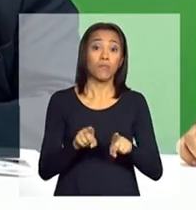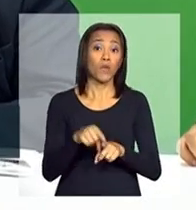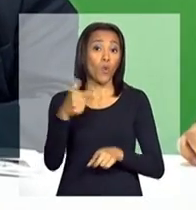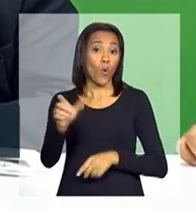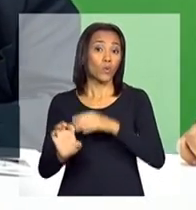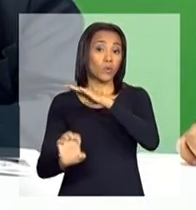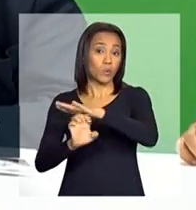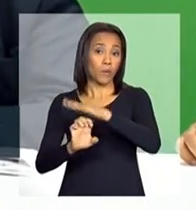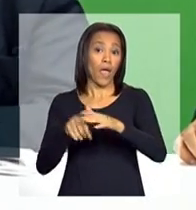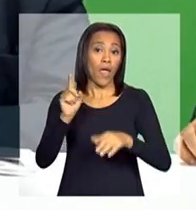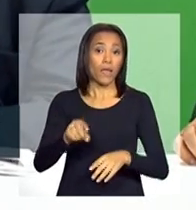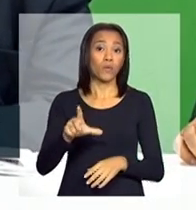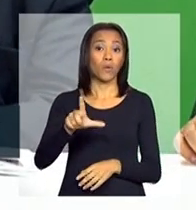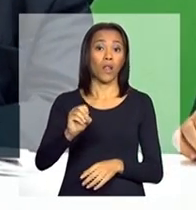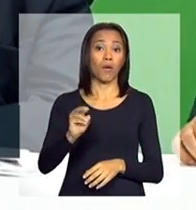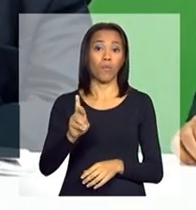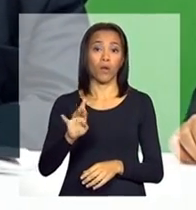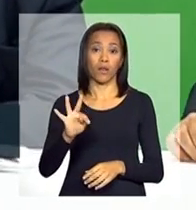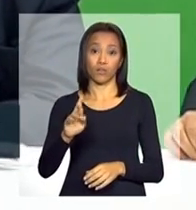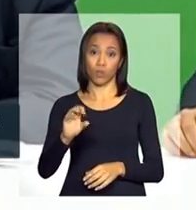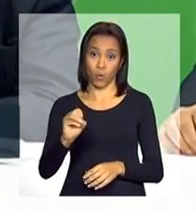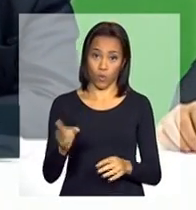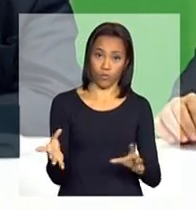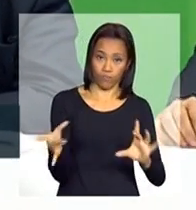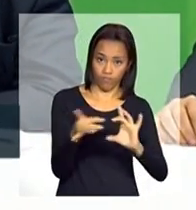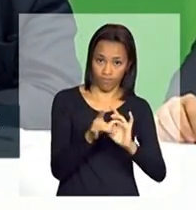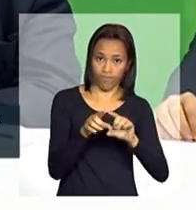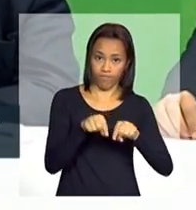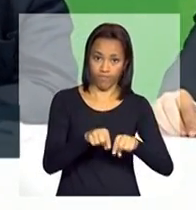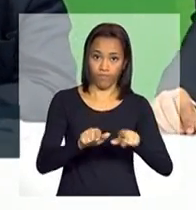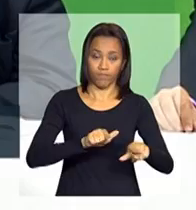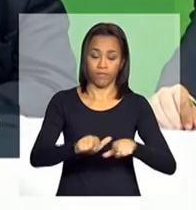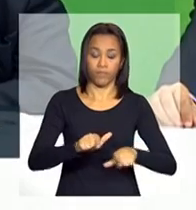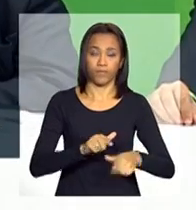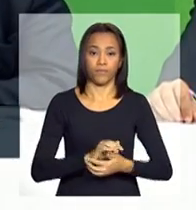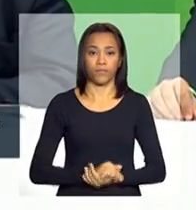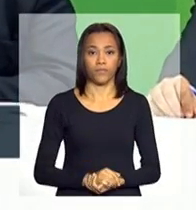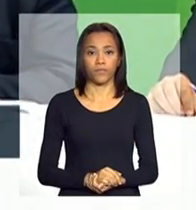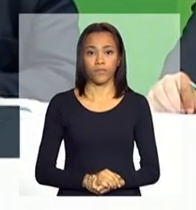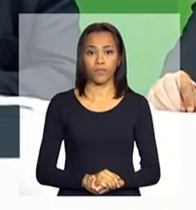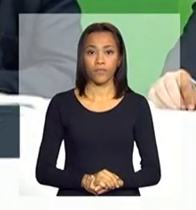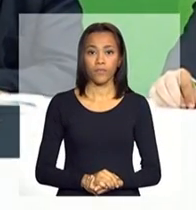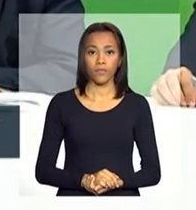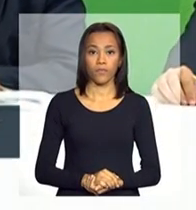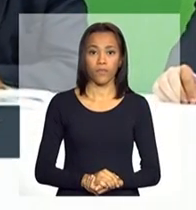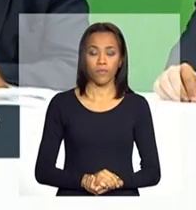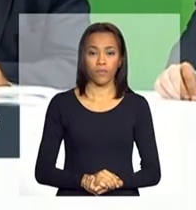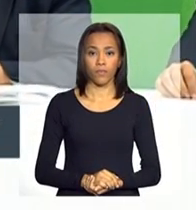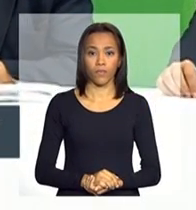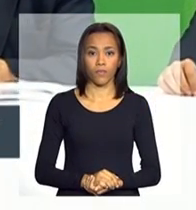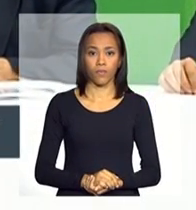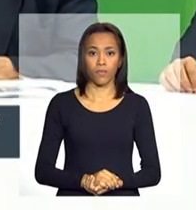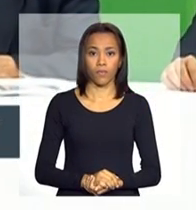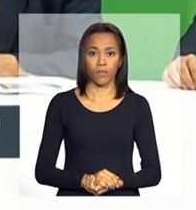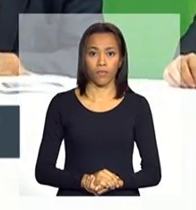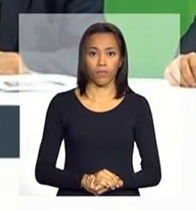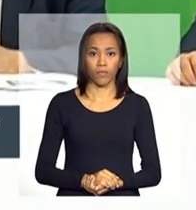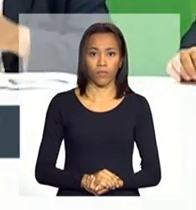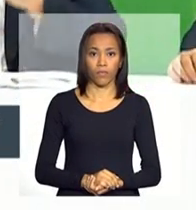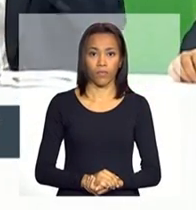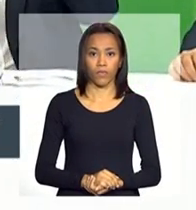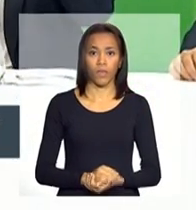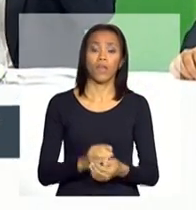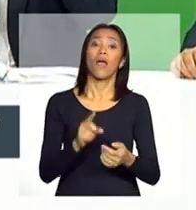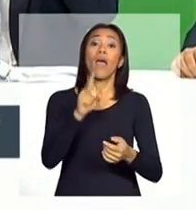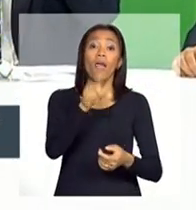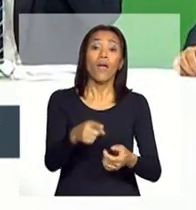laboratórios que estão envolvidos e ministros é é